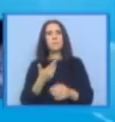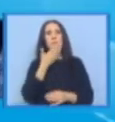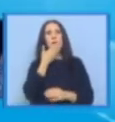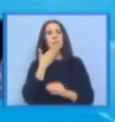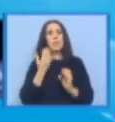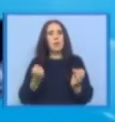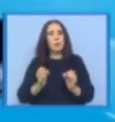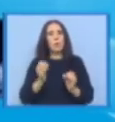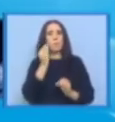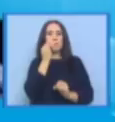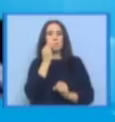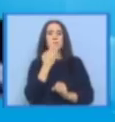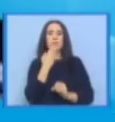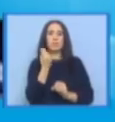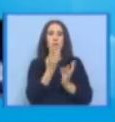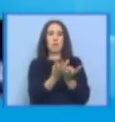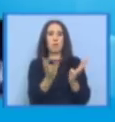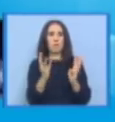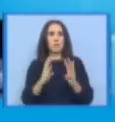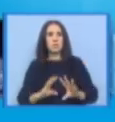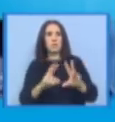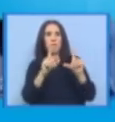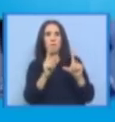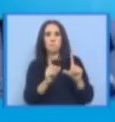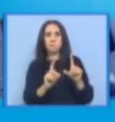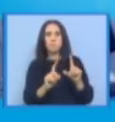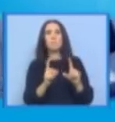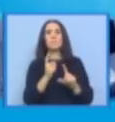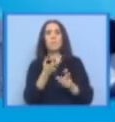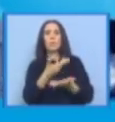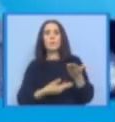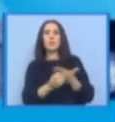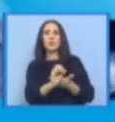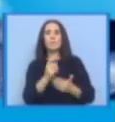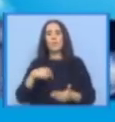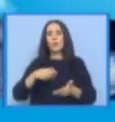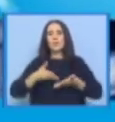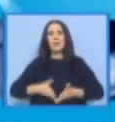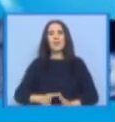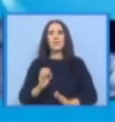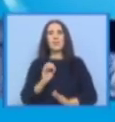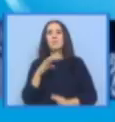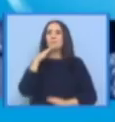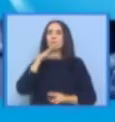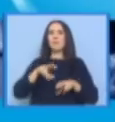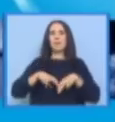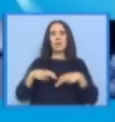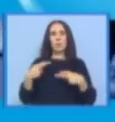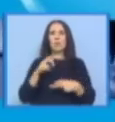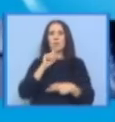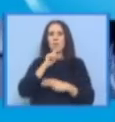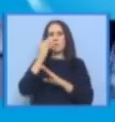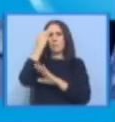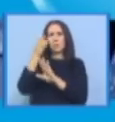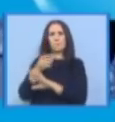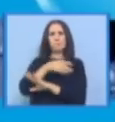condições naturais que os jovens teriam para se desenvolver. Porque nós não nascemos, só porque estamos em famílias ricas, com mais capacidade de